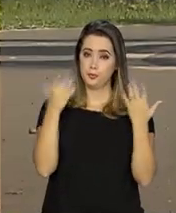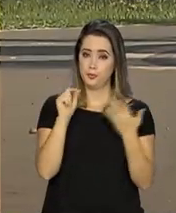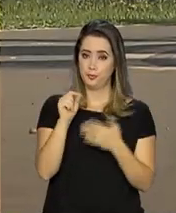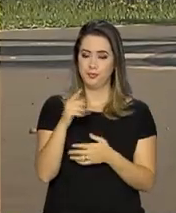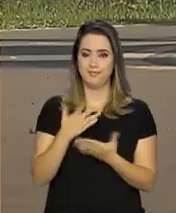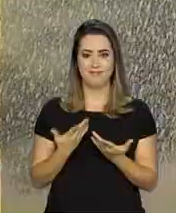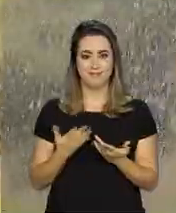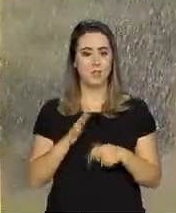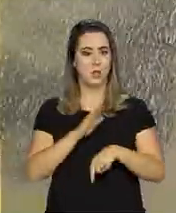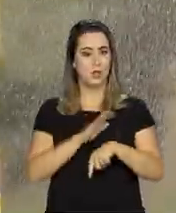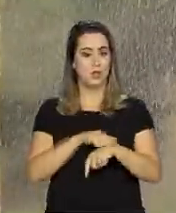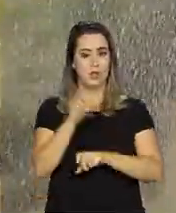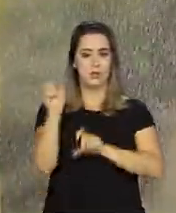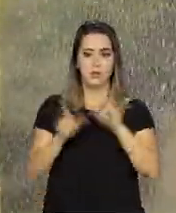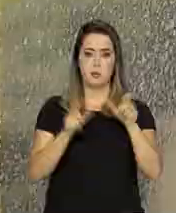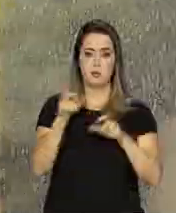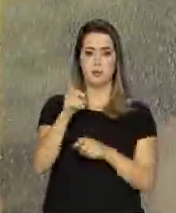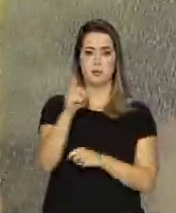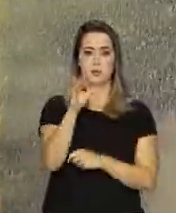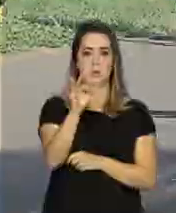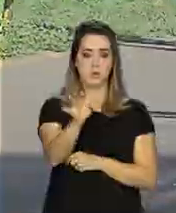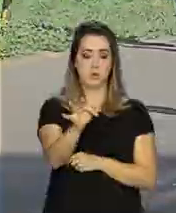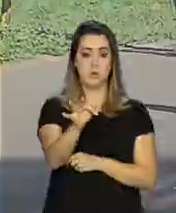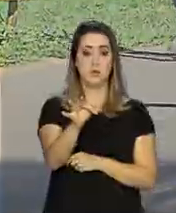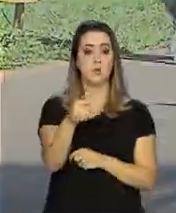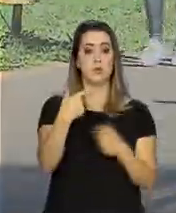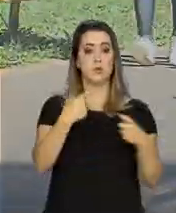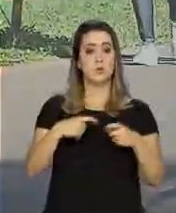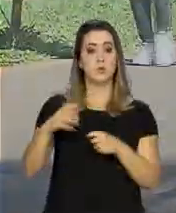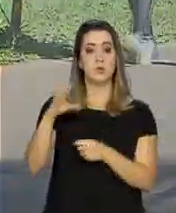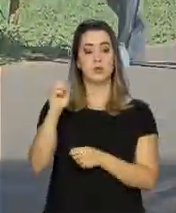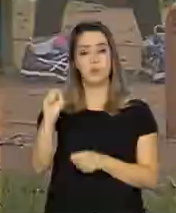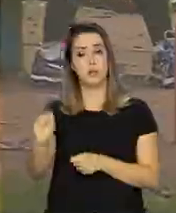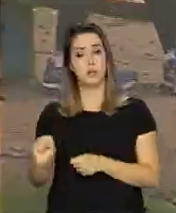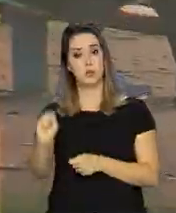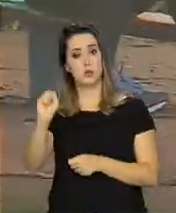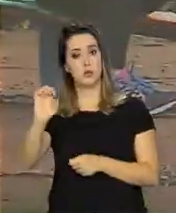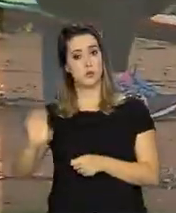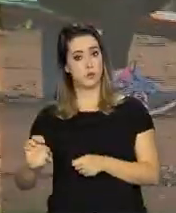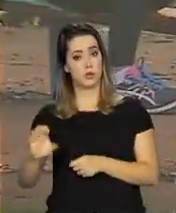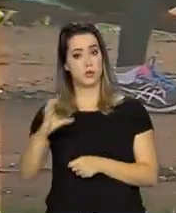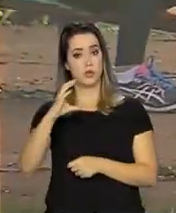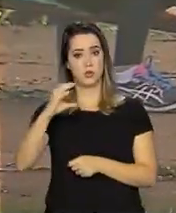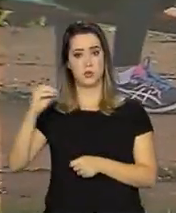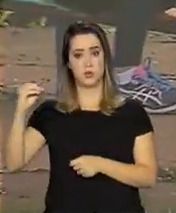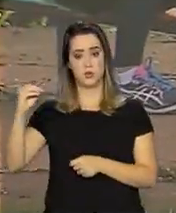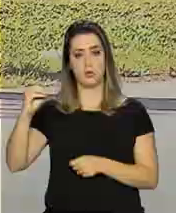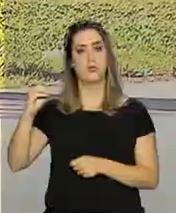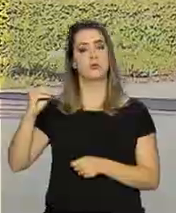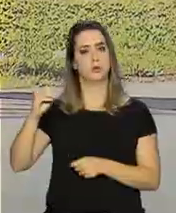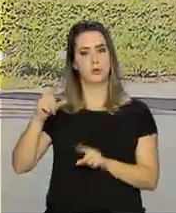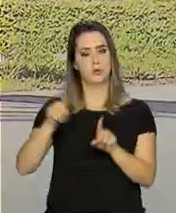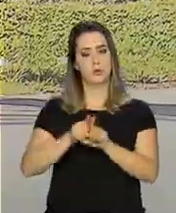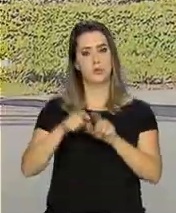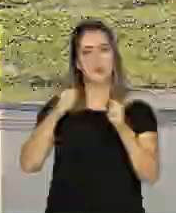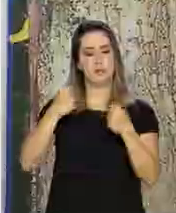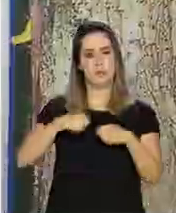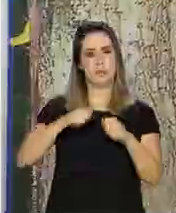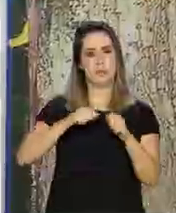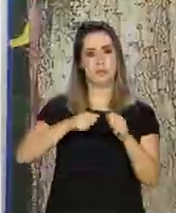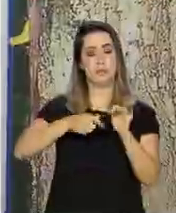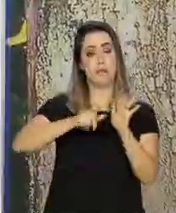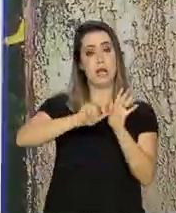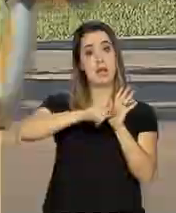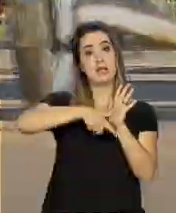2017-2018, quando os moradores do Distrito Federal, das regiões Sul, Sudeste, Centro-Oeste do país devem atrasar